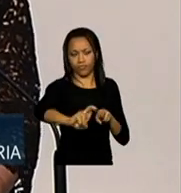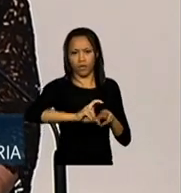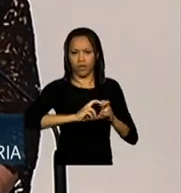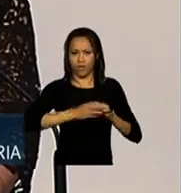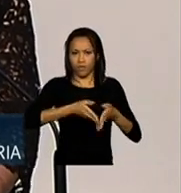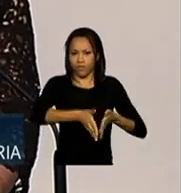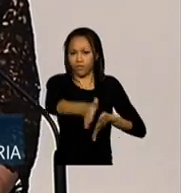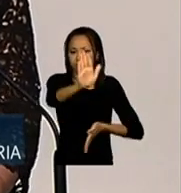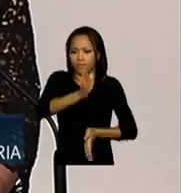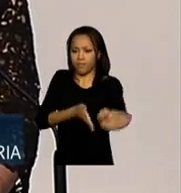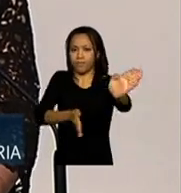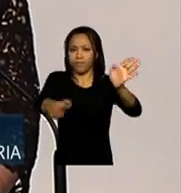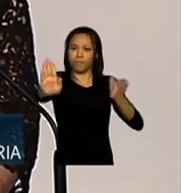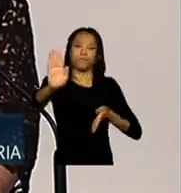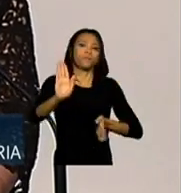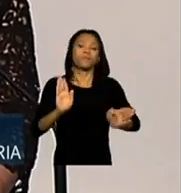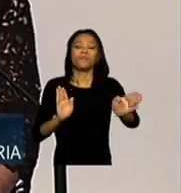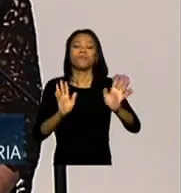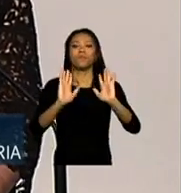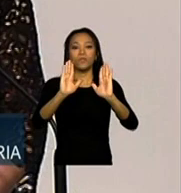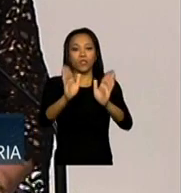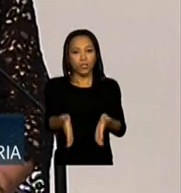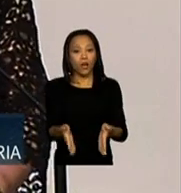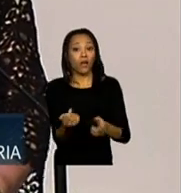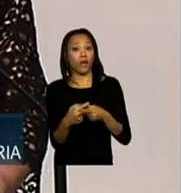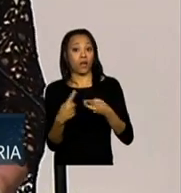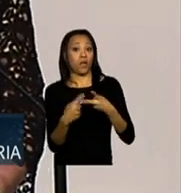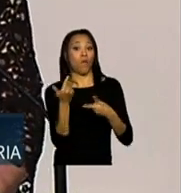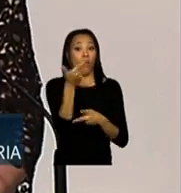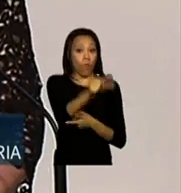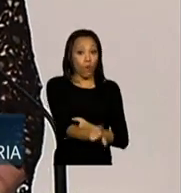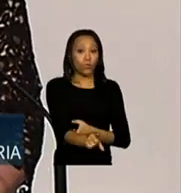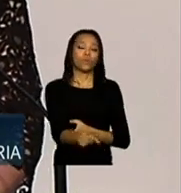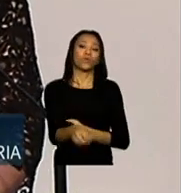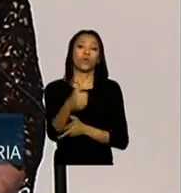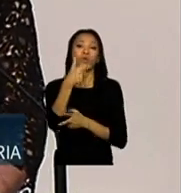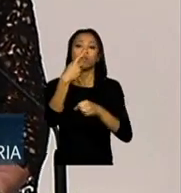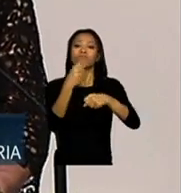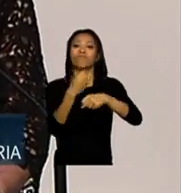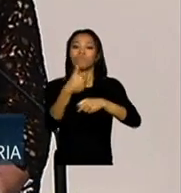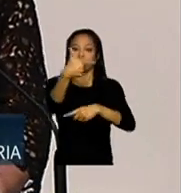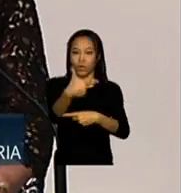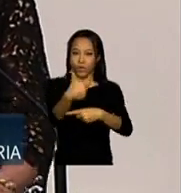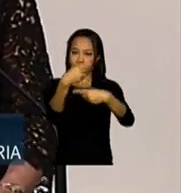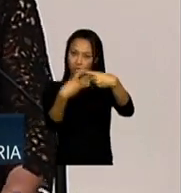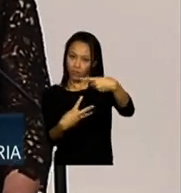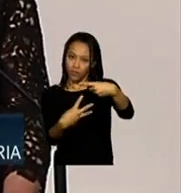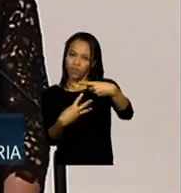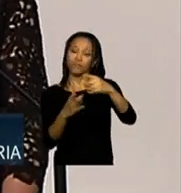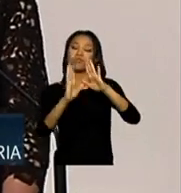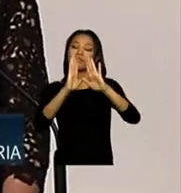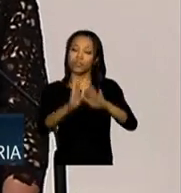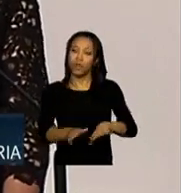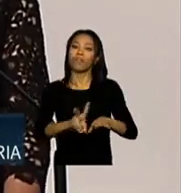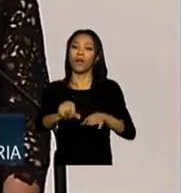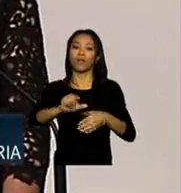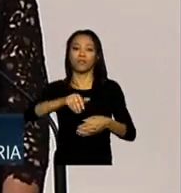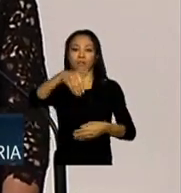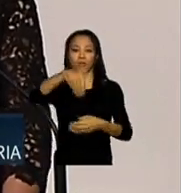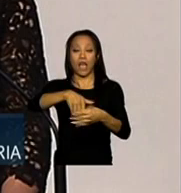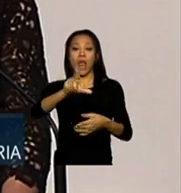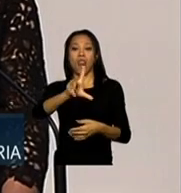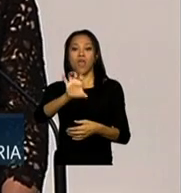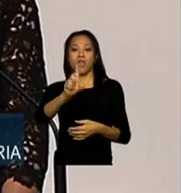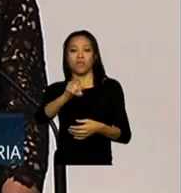com expressivos deságios. Outros, 2/3, serão leiloados